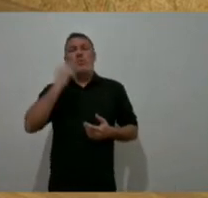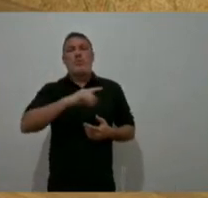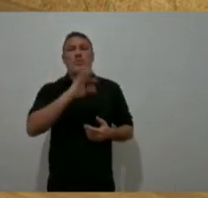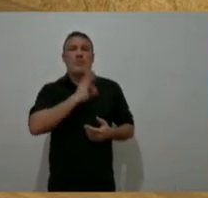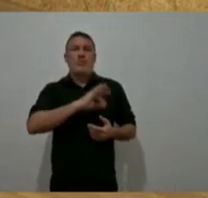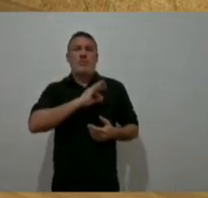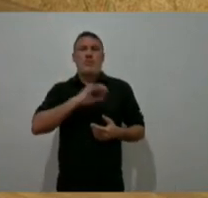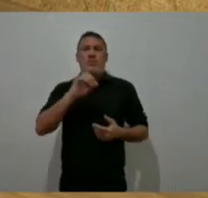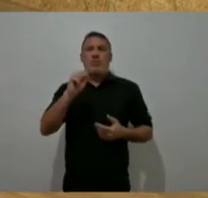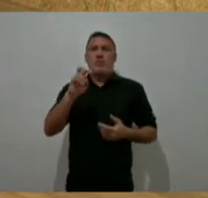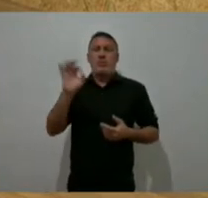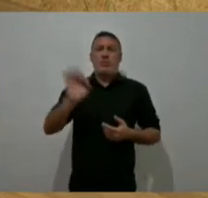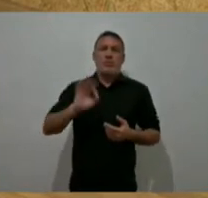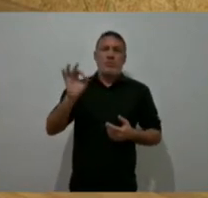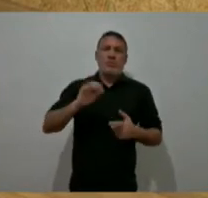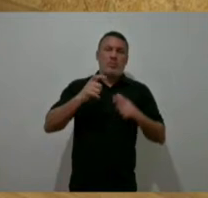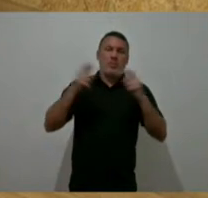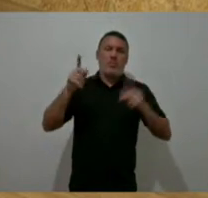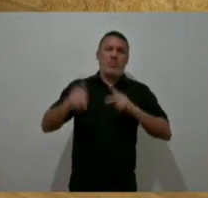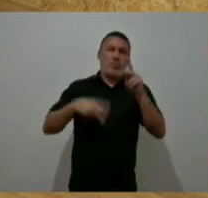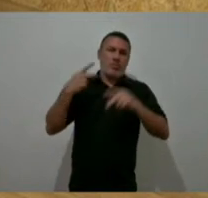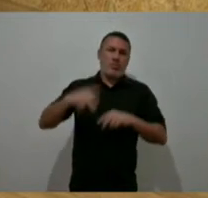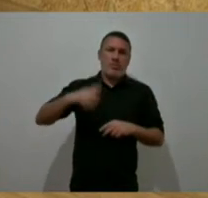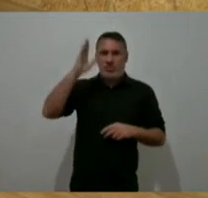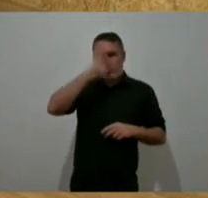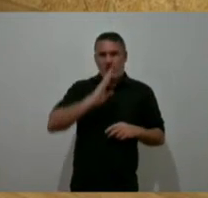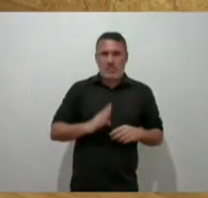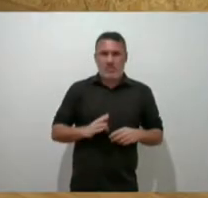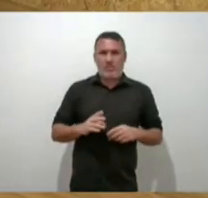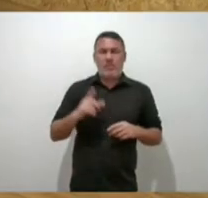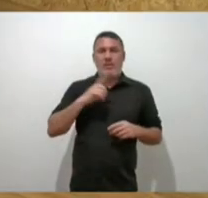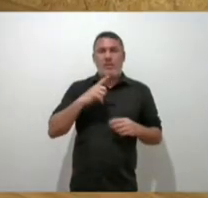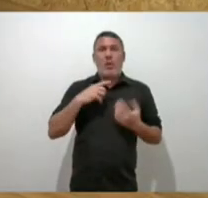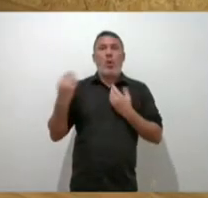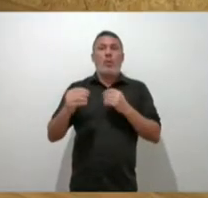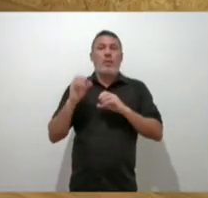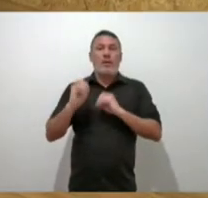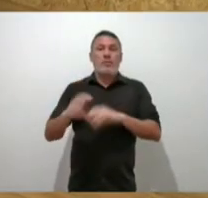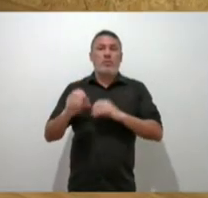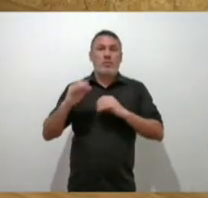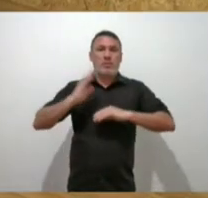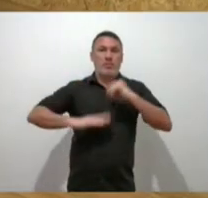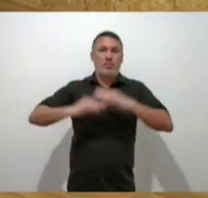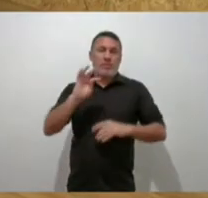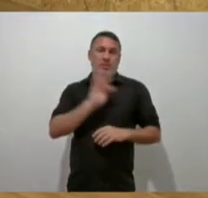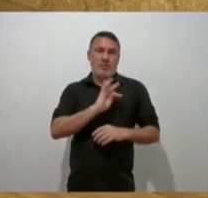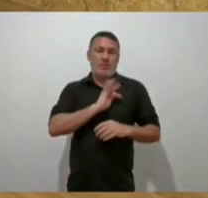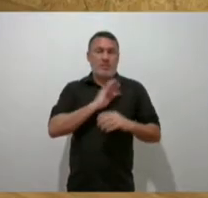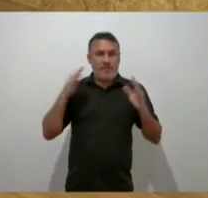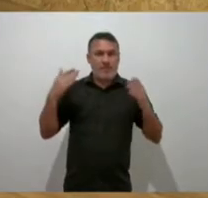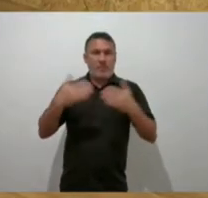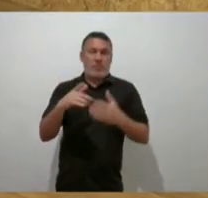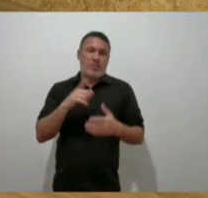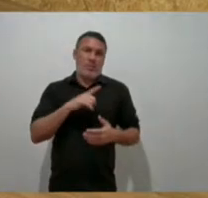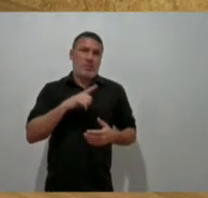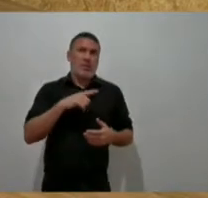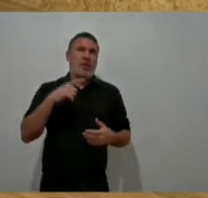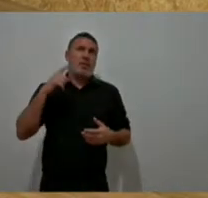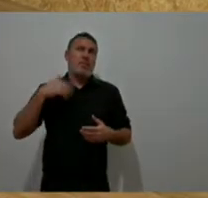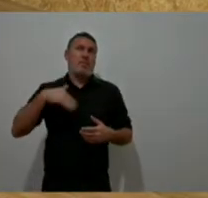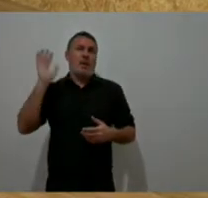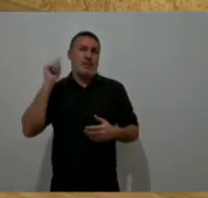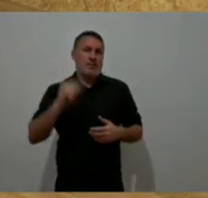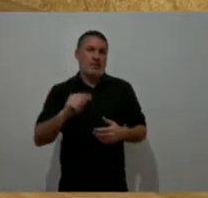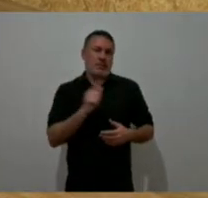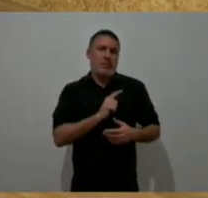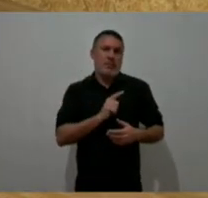85% da população brasileira. O poder que uma educação profissional bem feita tem é muito grande. Assim, e é nesse caminho que a gente tem